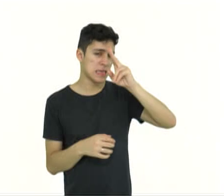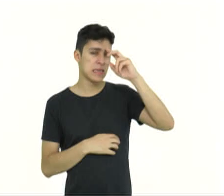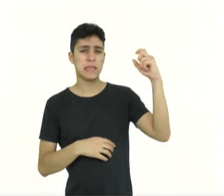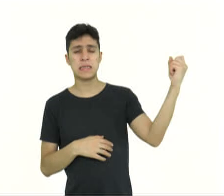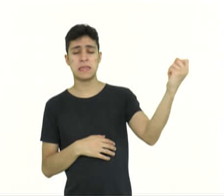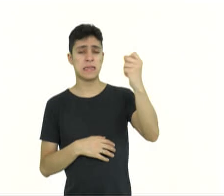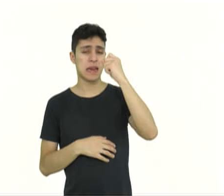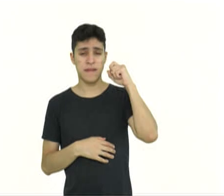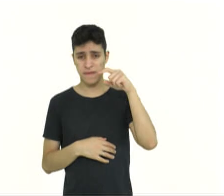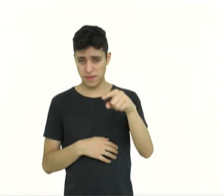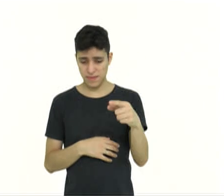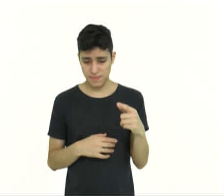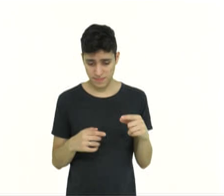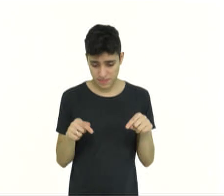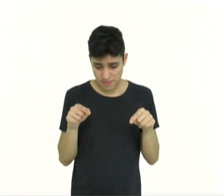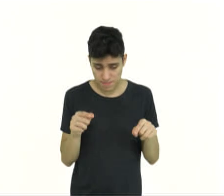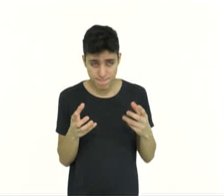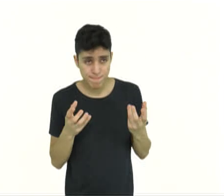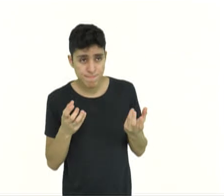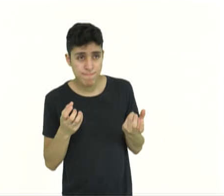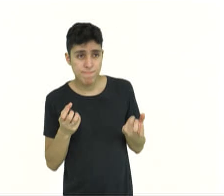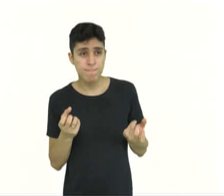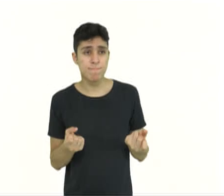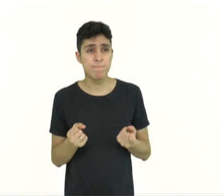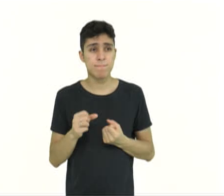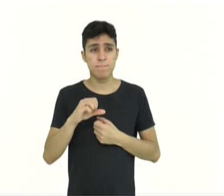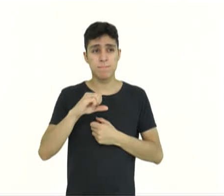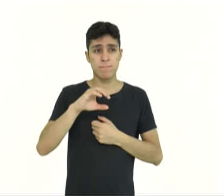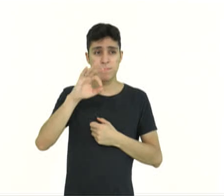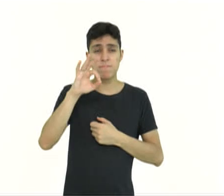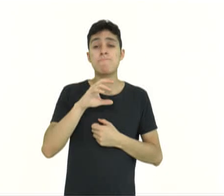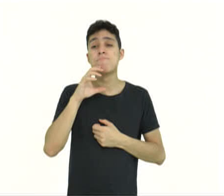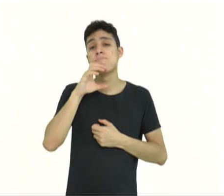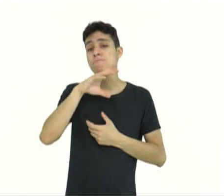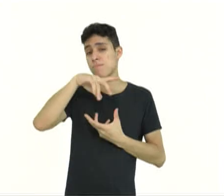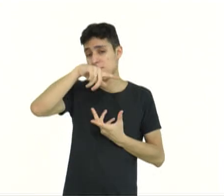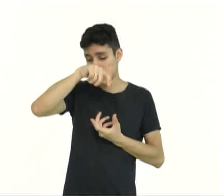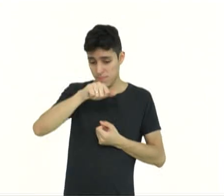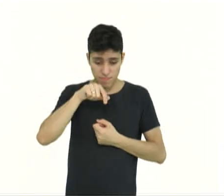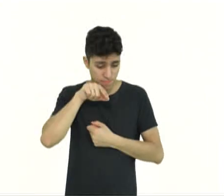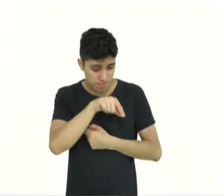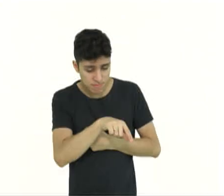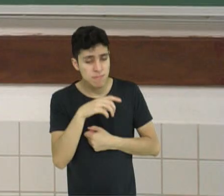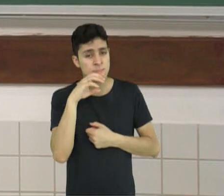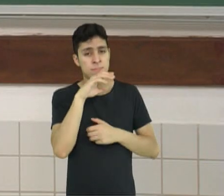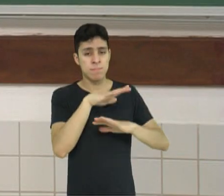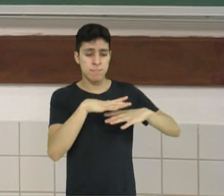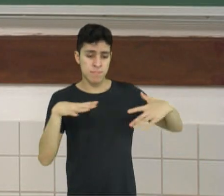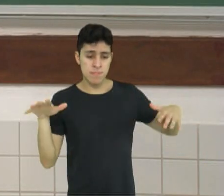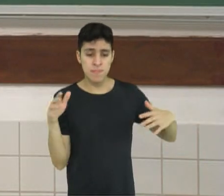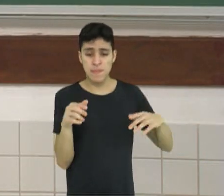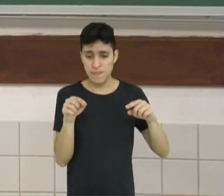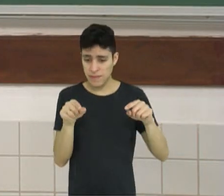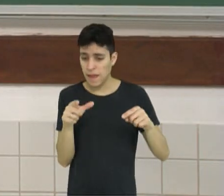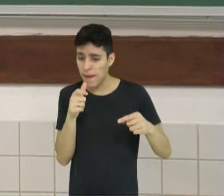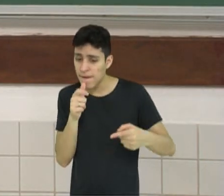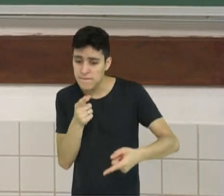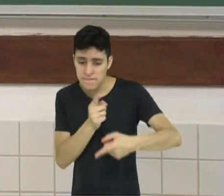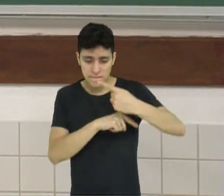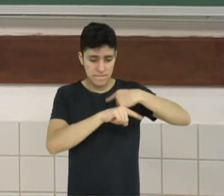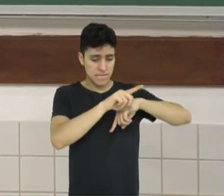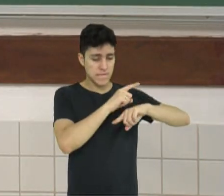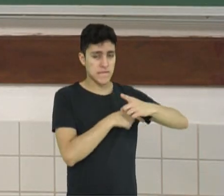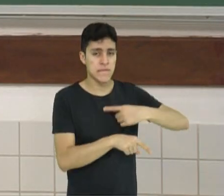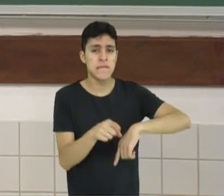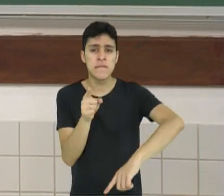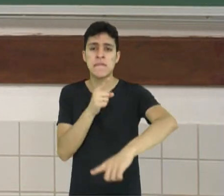oceanos absorvem 90% do calor terrestre. Então, se o planeta está aquecendo, o oceano aquece, as correntes marítimas